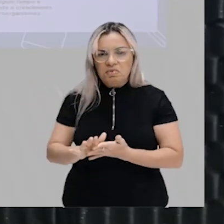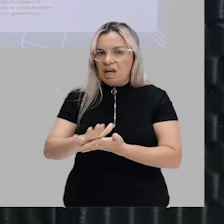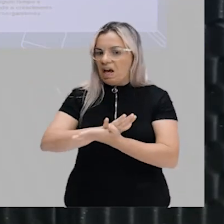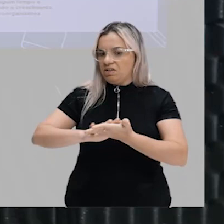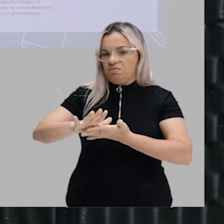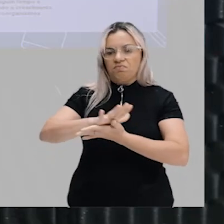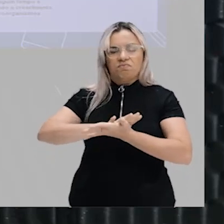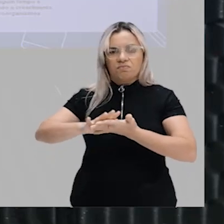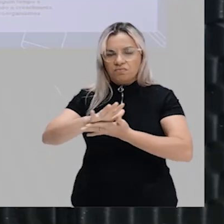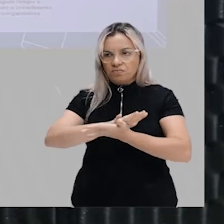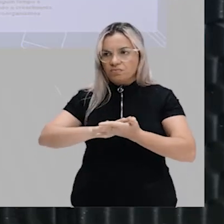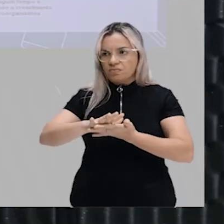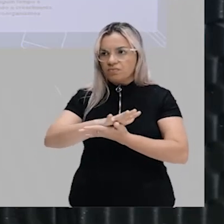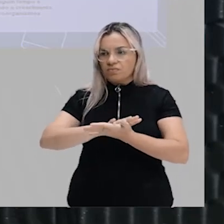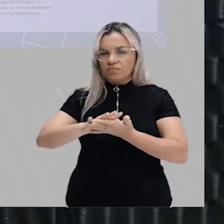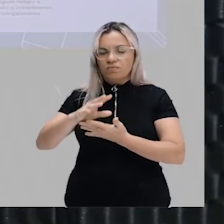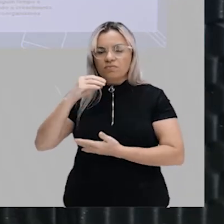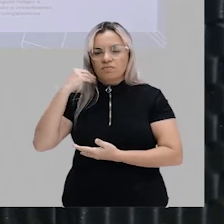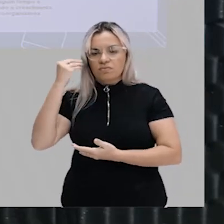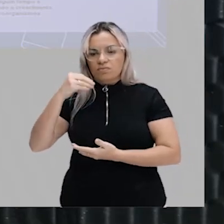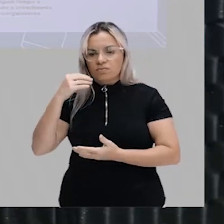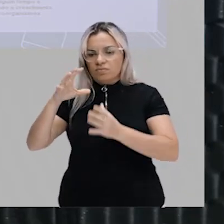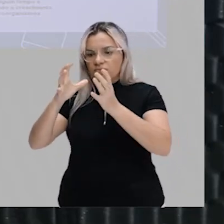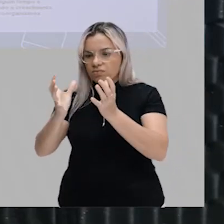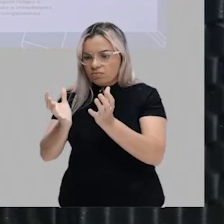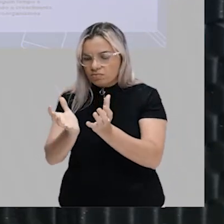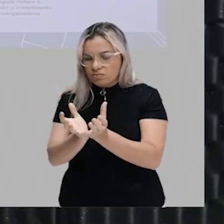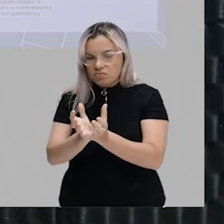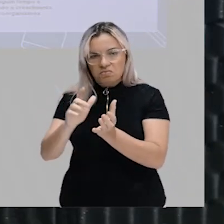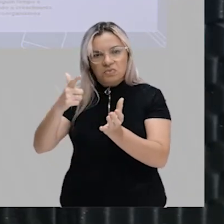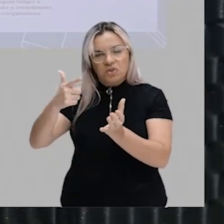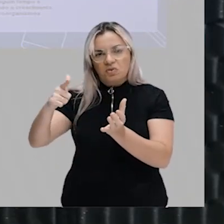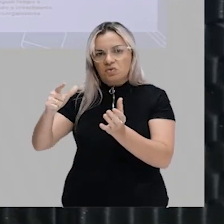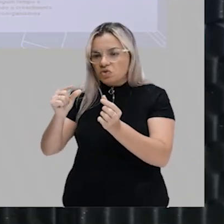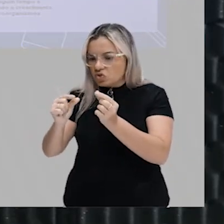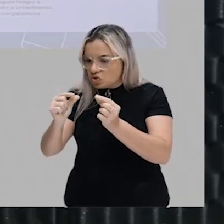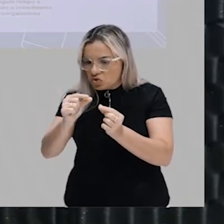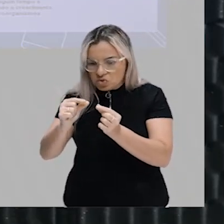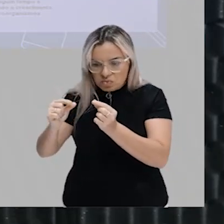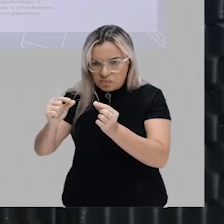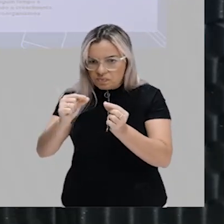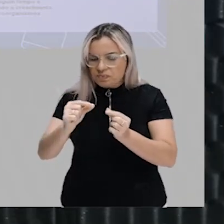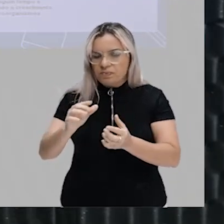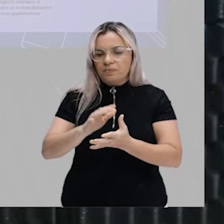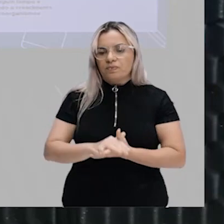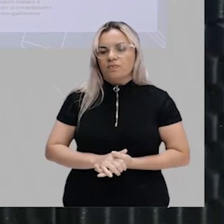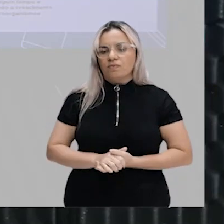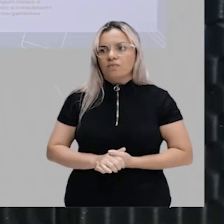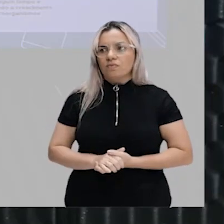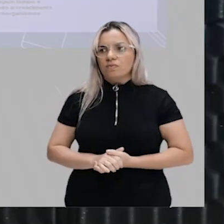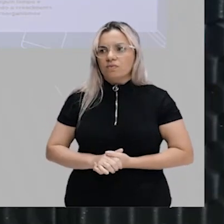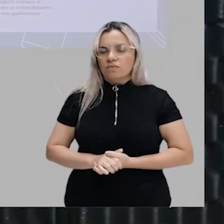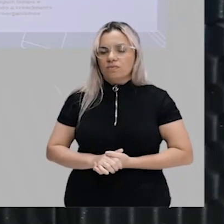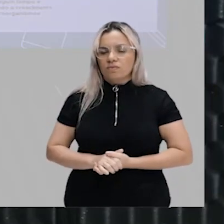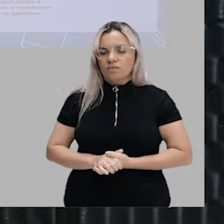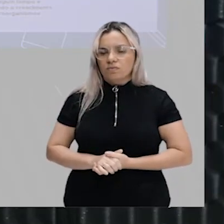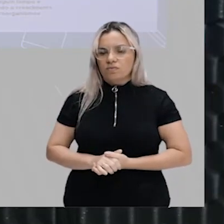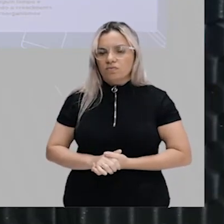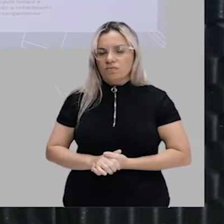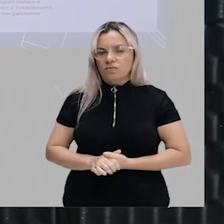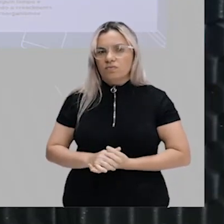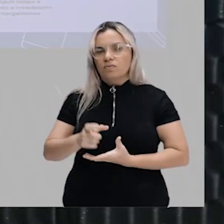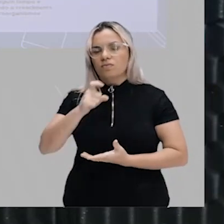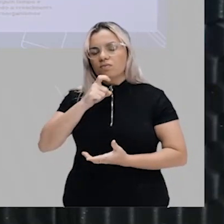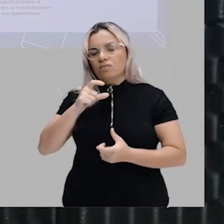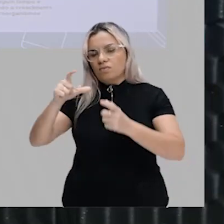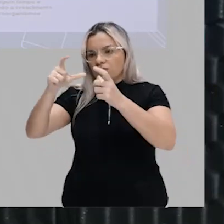pouco dessa amostra desse líquido e perceberam que não tinha micro-organismo, tá? Ocorreu aqui o